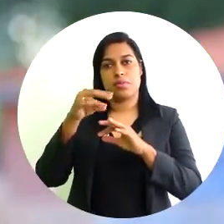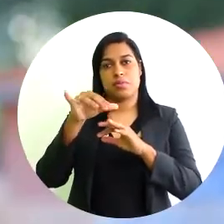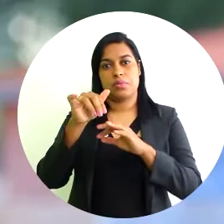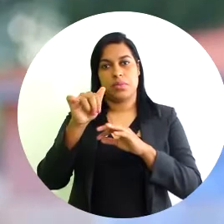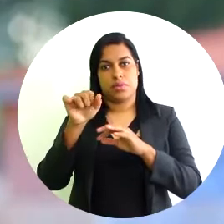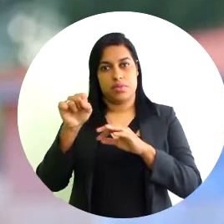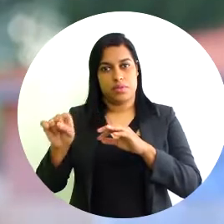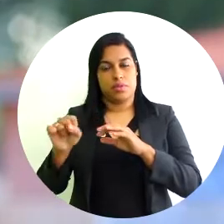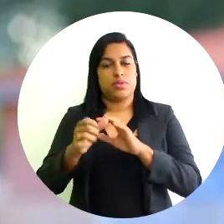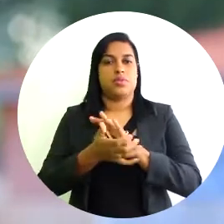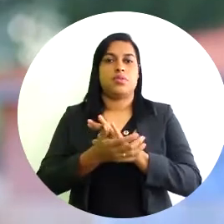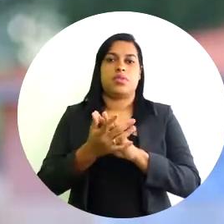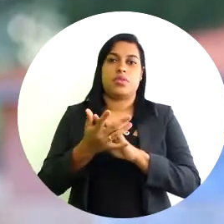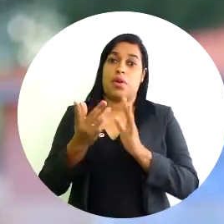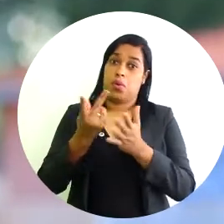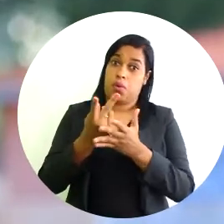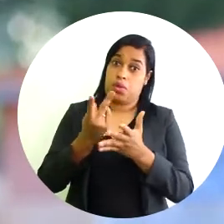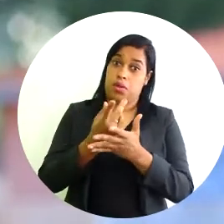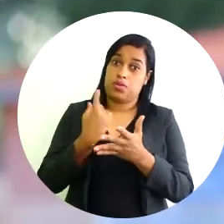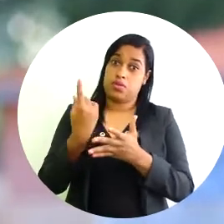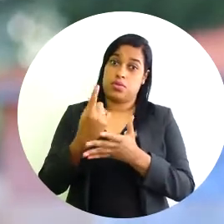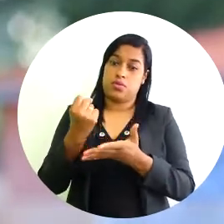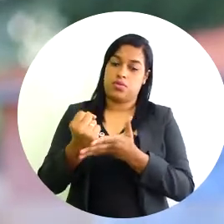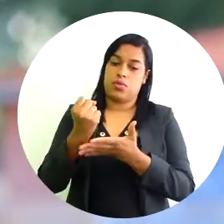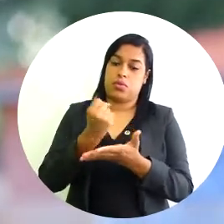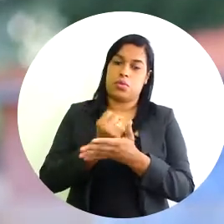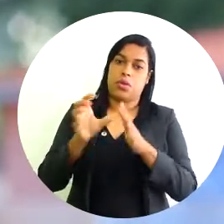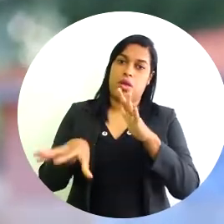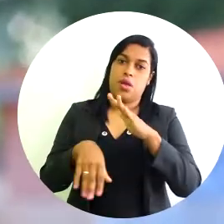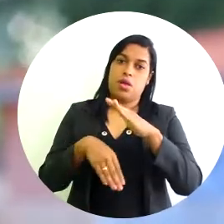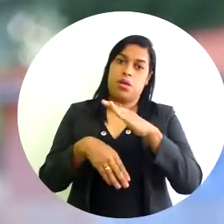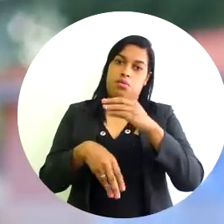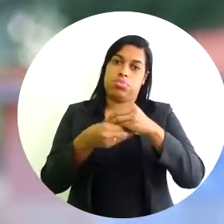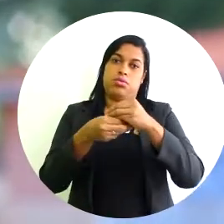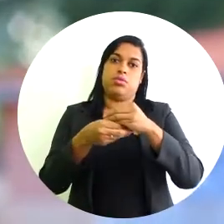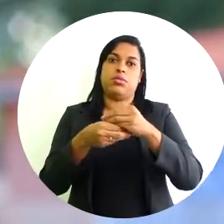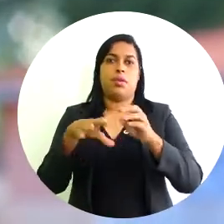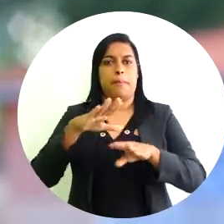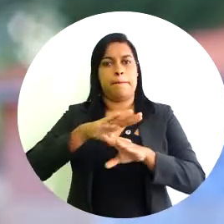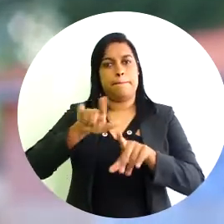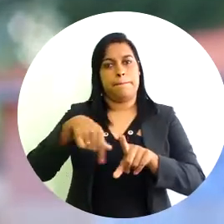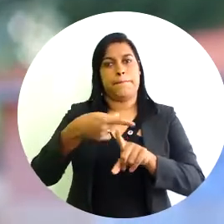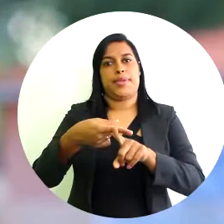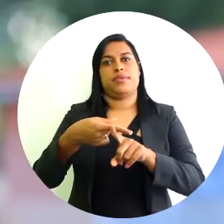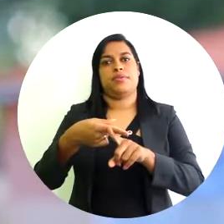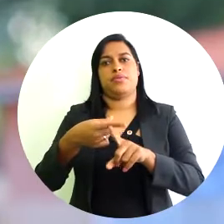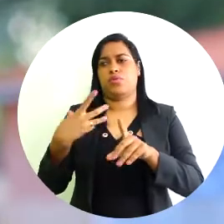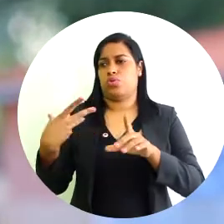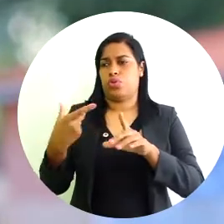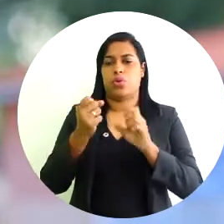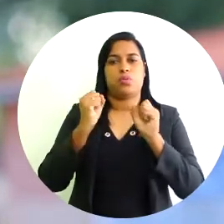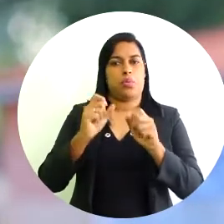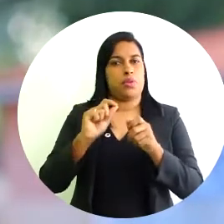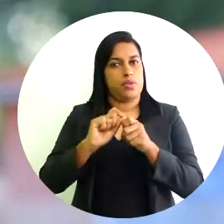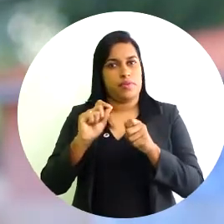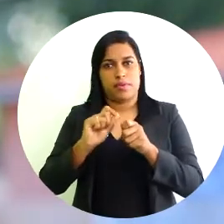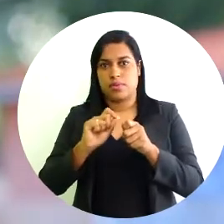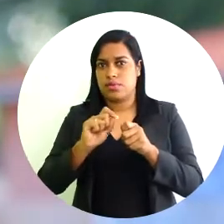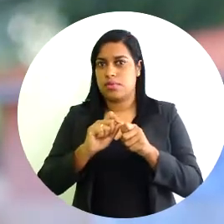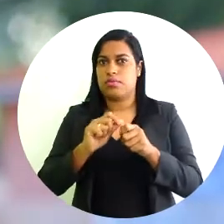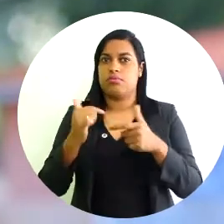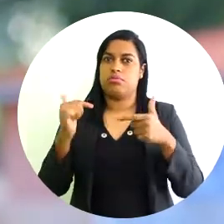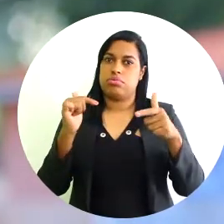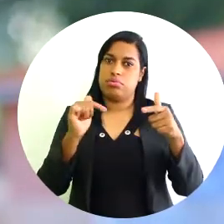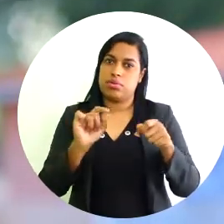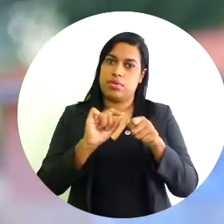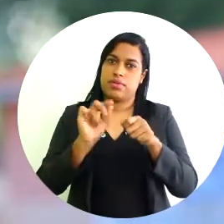quando a gente vai fazer a indexação de documentos, a gente precisa de um critério a mais. A foxonomia todos podem fazer, podem atuar fazendo